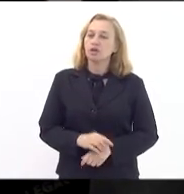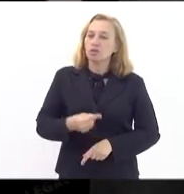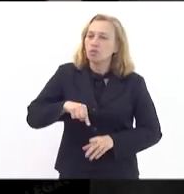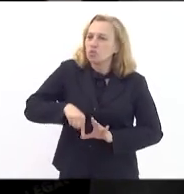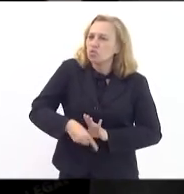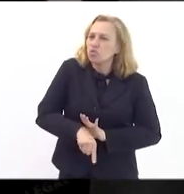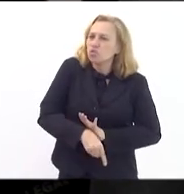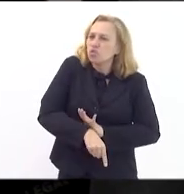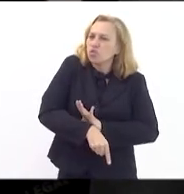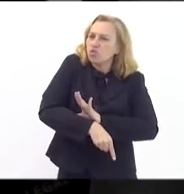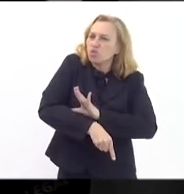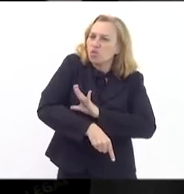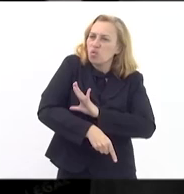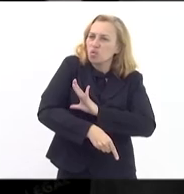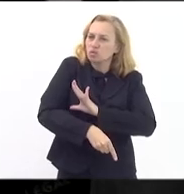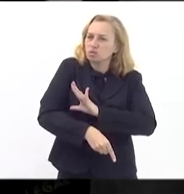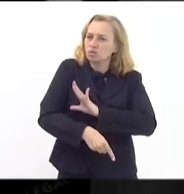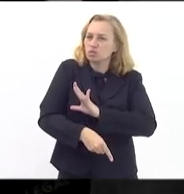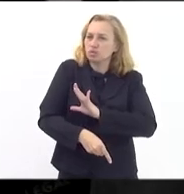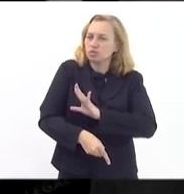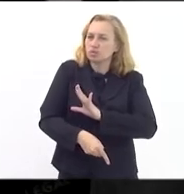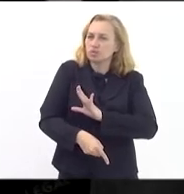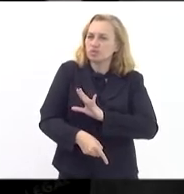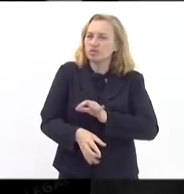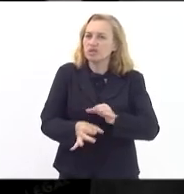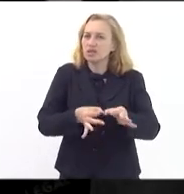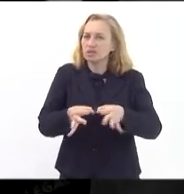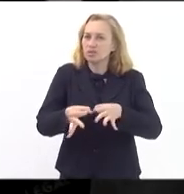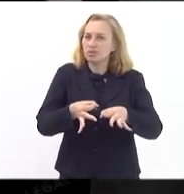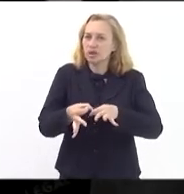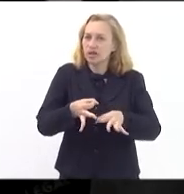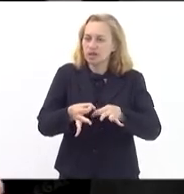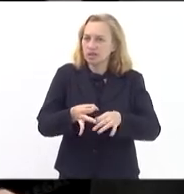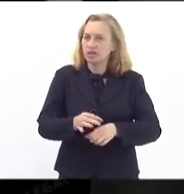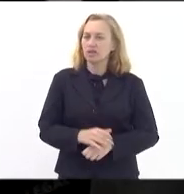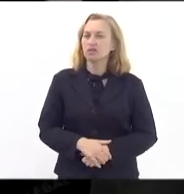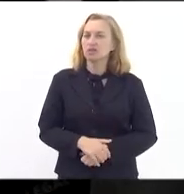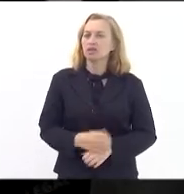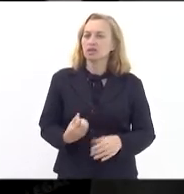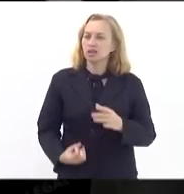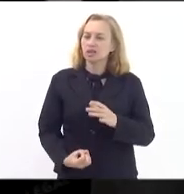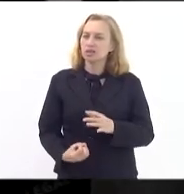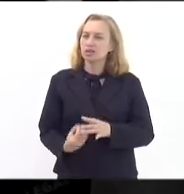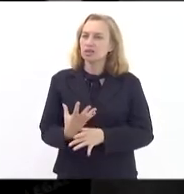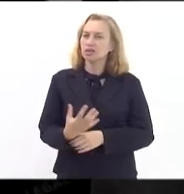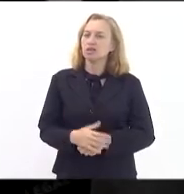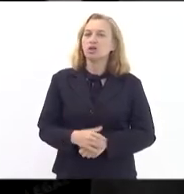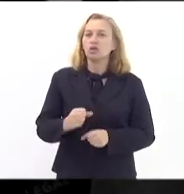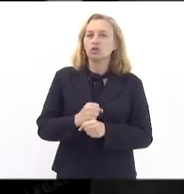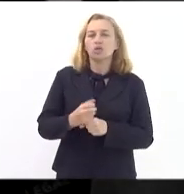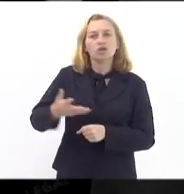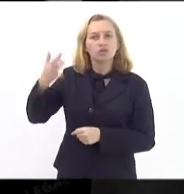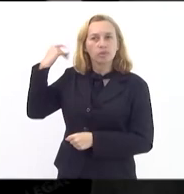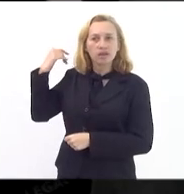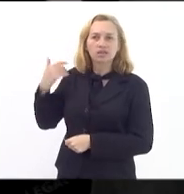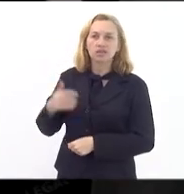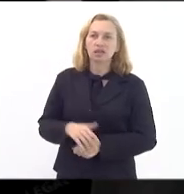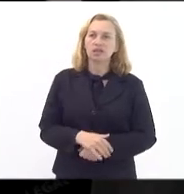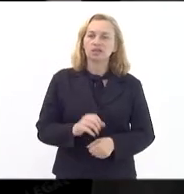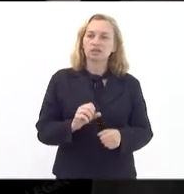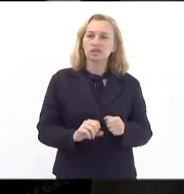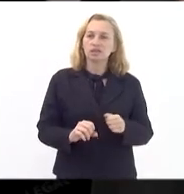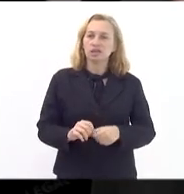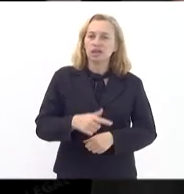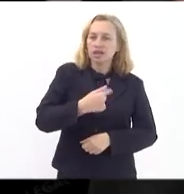profundidade nós já fizemos isso tô indo duas fases o ano passado fizeram o centro de